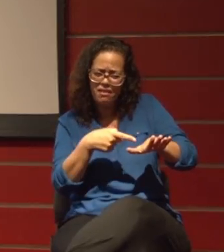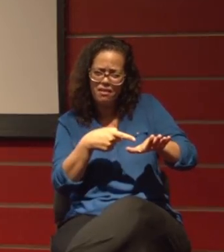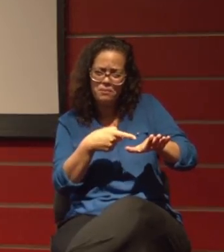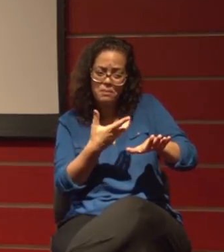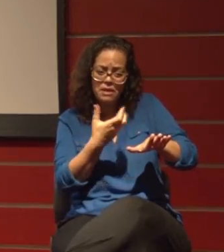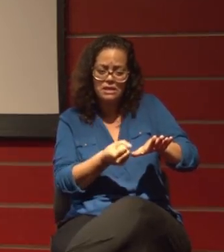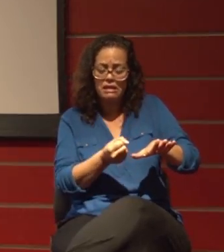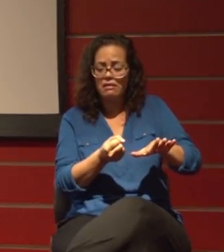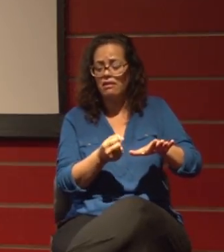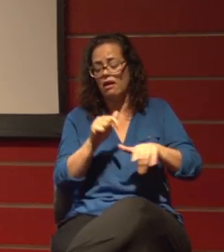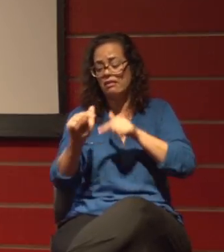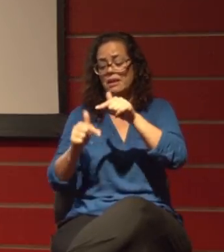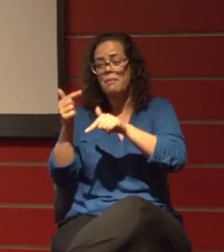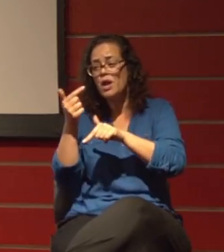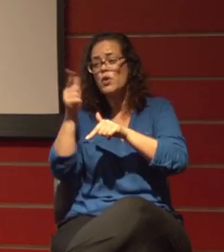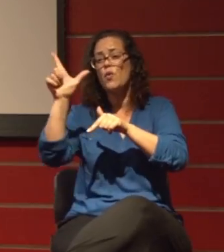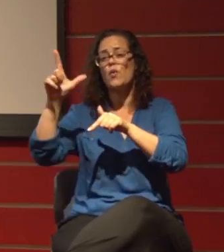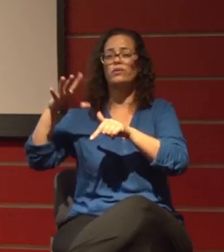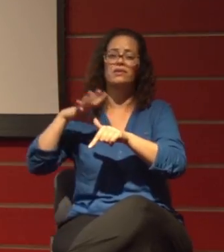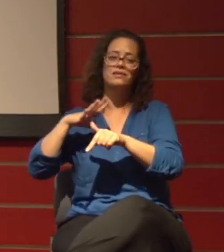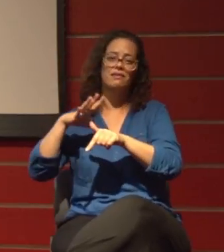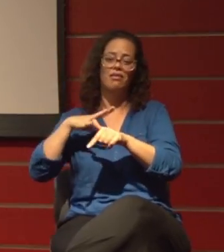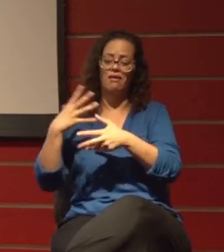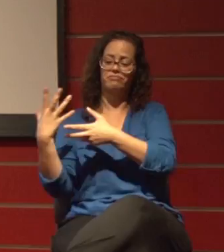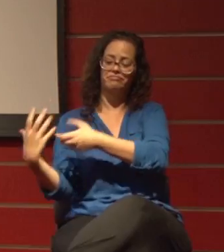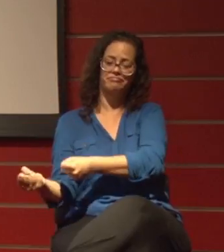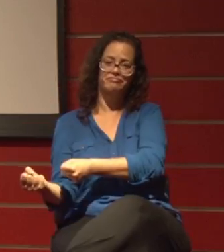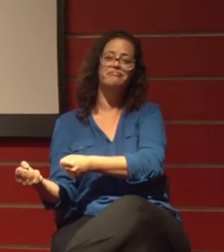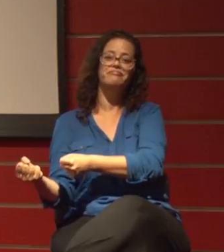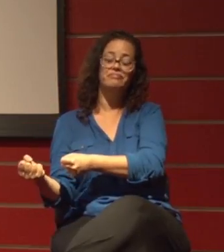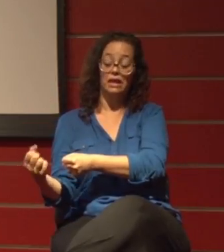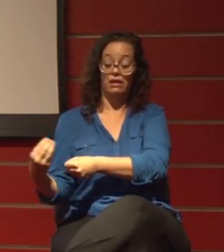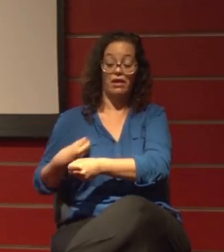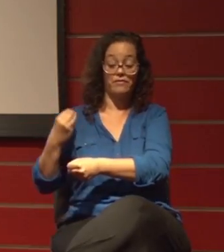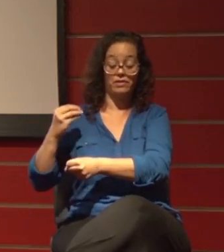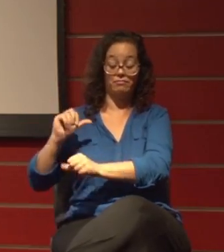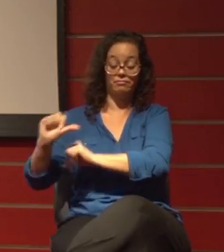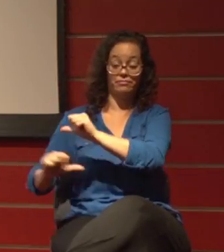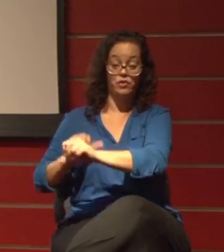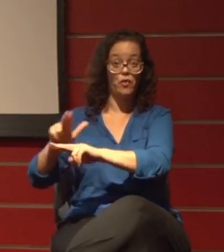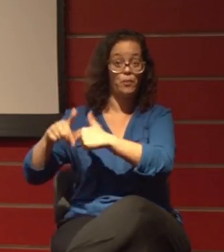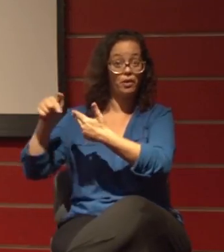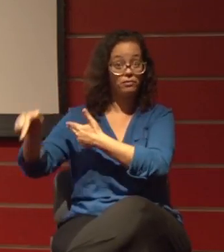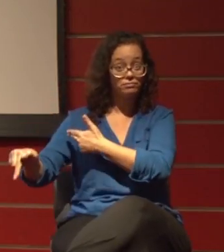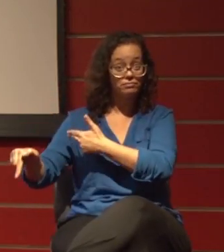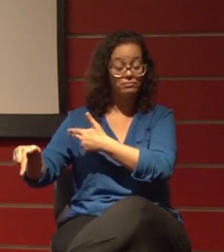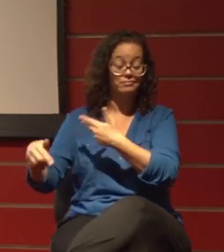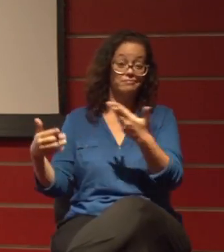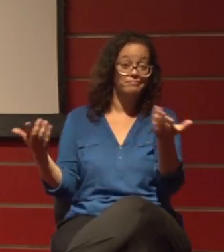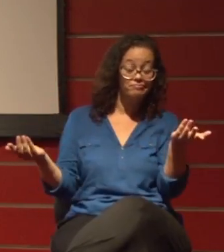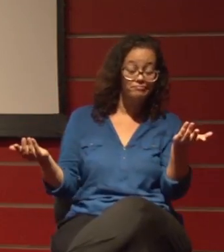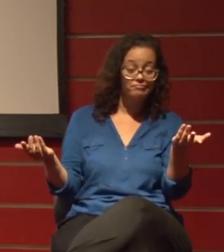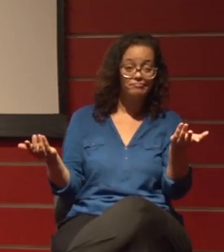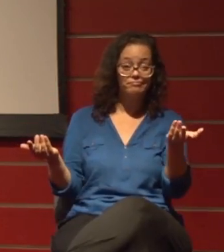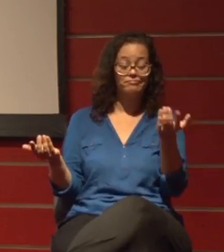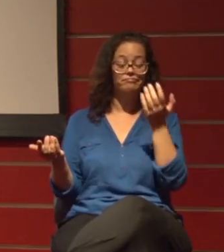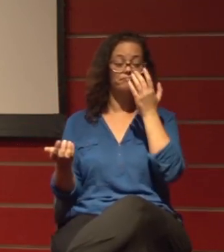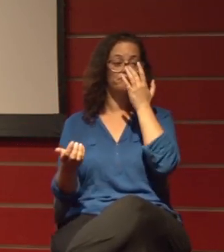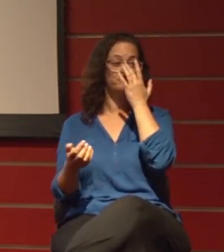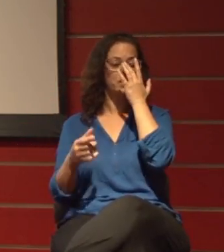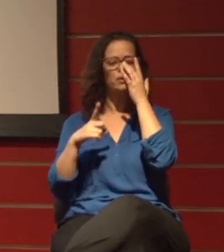aquele emprego na outra cidade que vai ser transformador pra vida dele né então esse